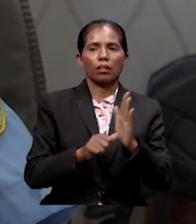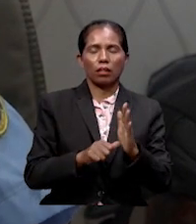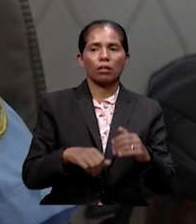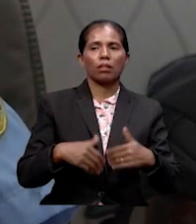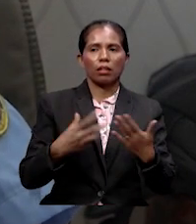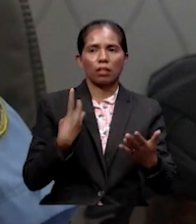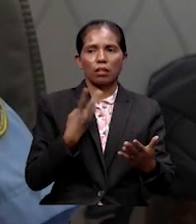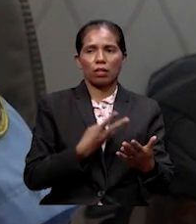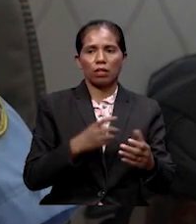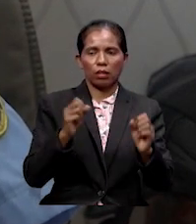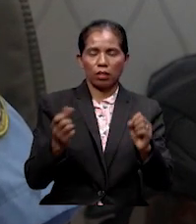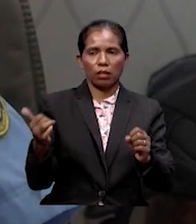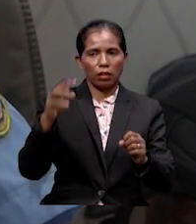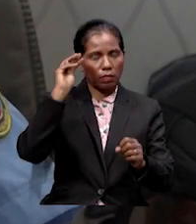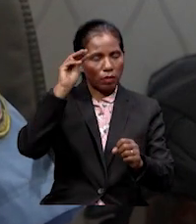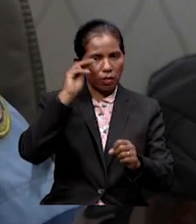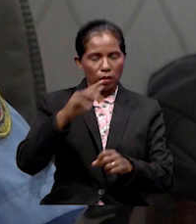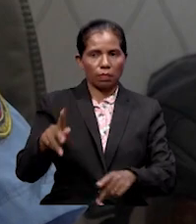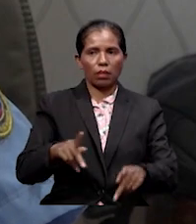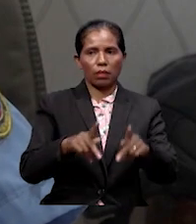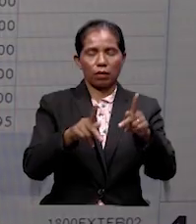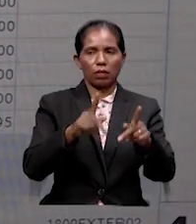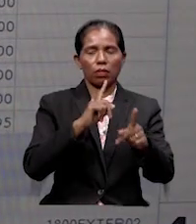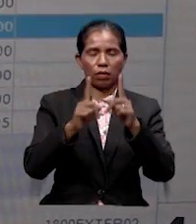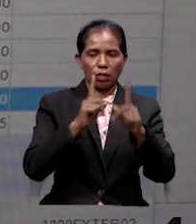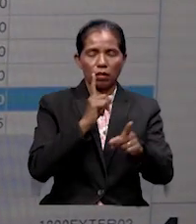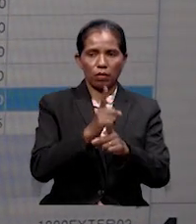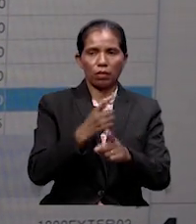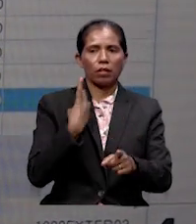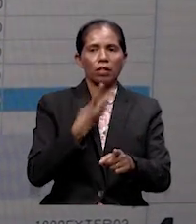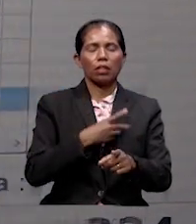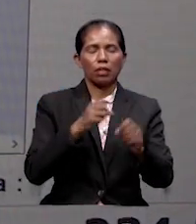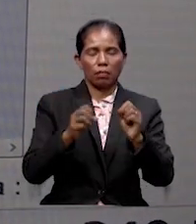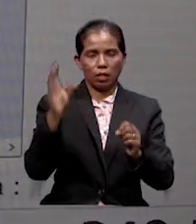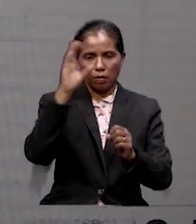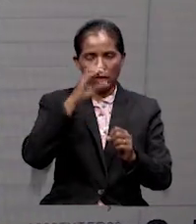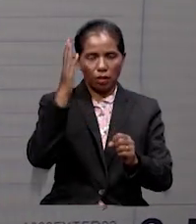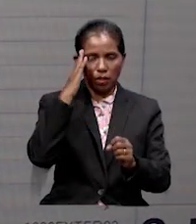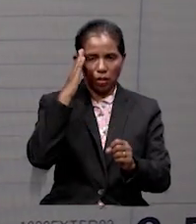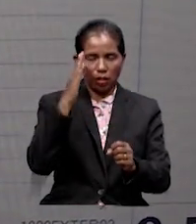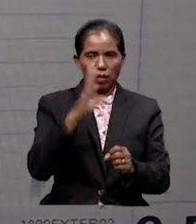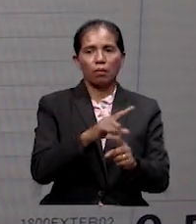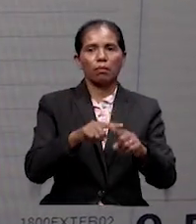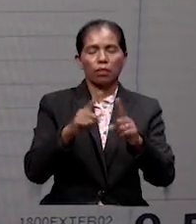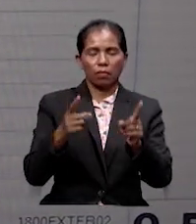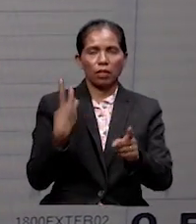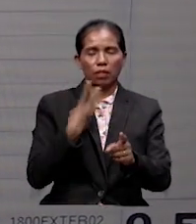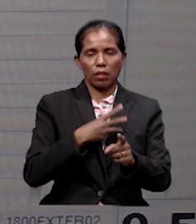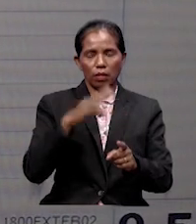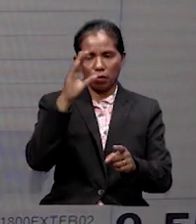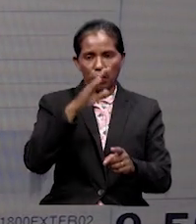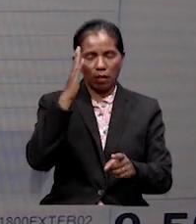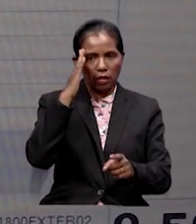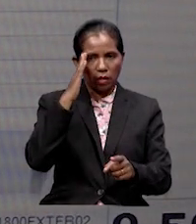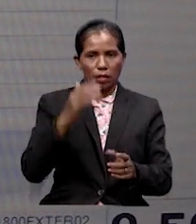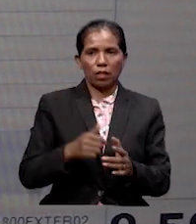ali, orcida, se era bem Ministério Público, se explica. Né? Ita bele identifica, balo bele tama ona, mas be ita bele identifica, ita re